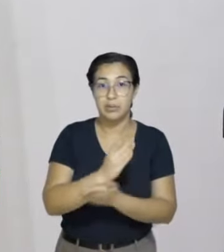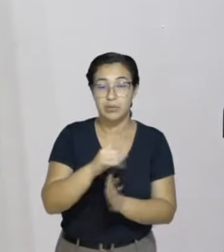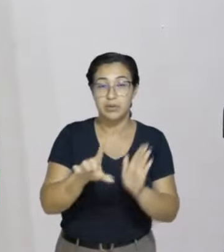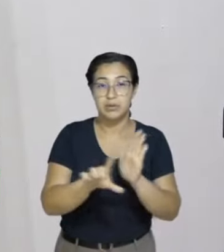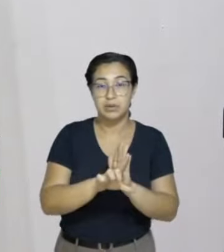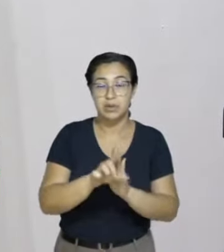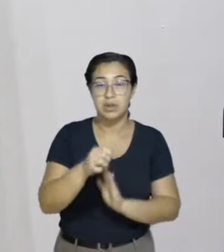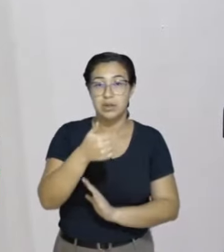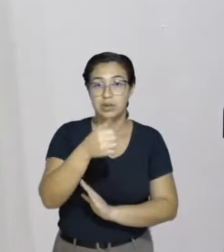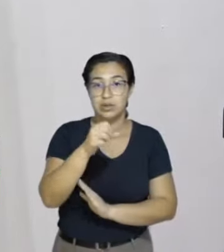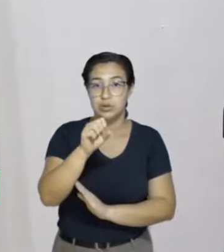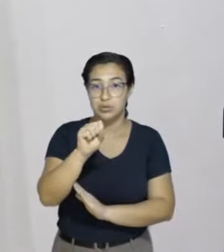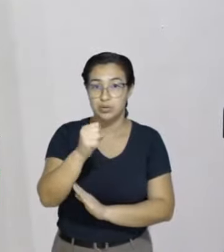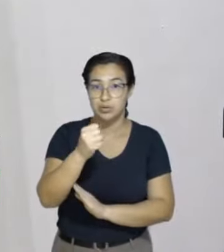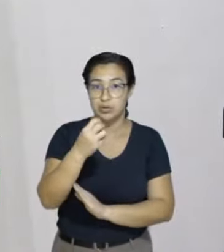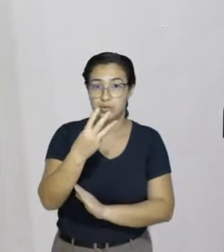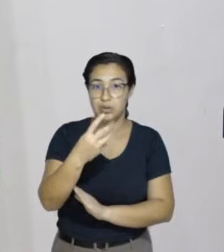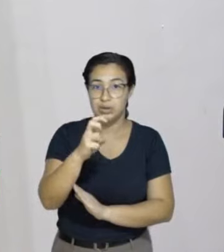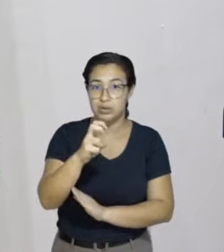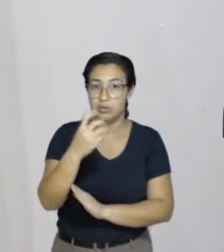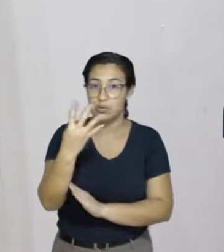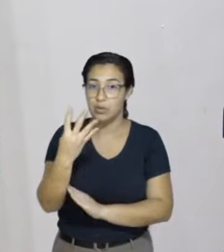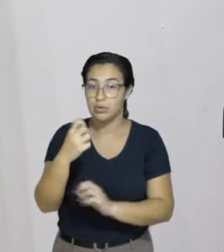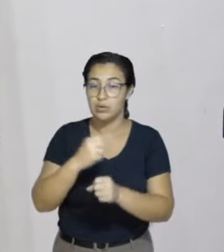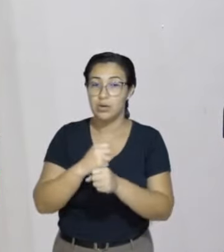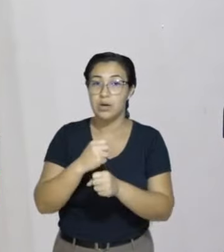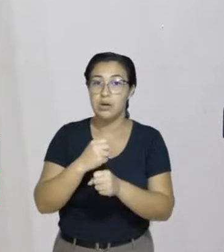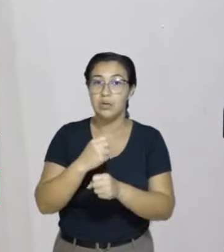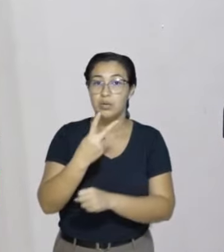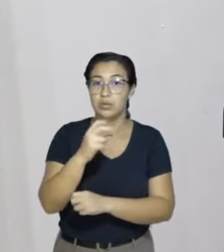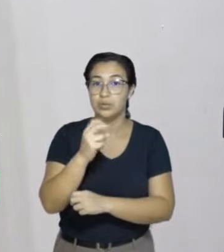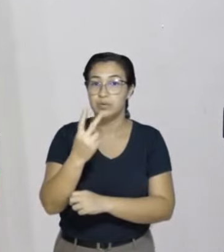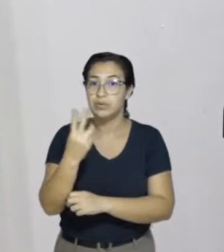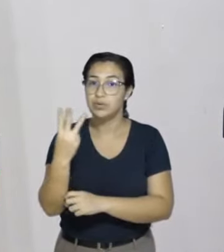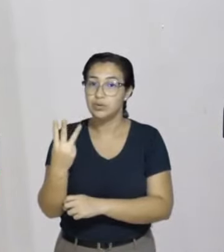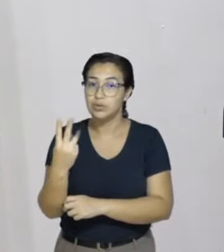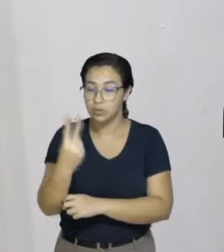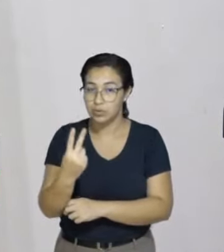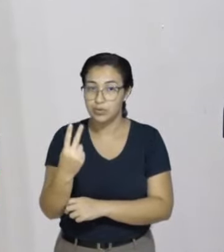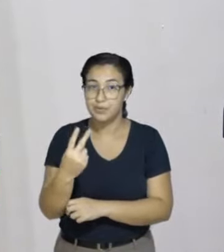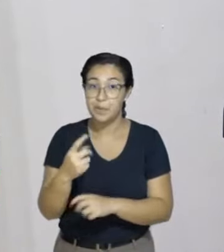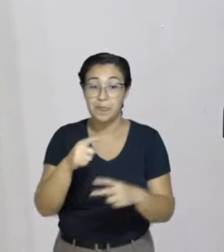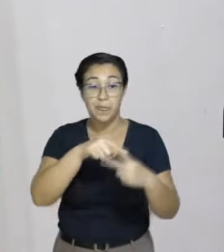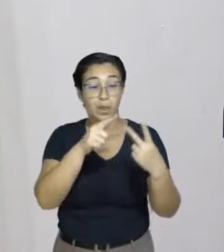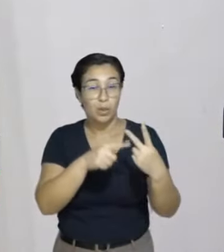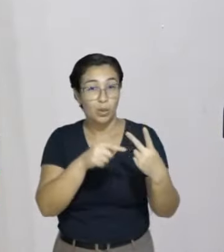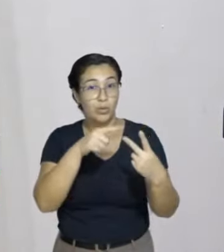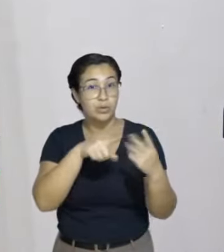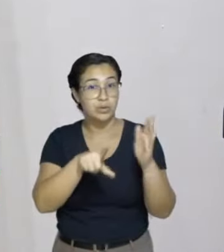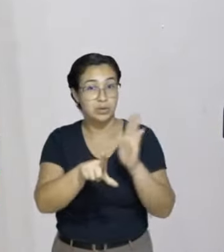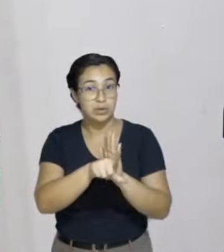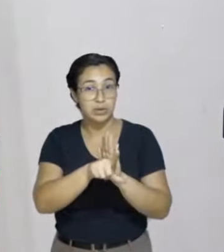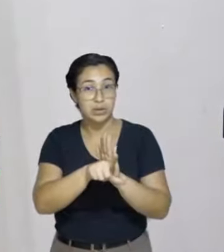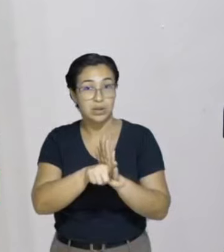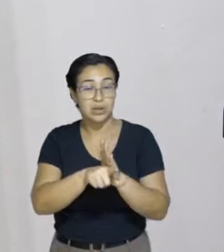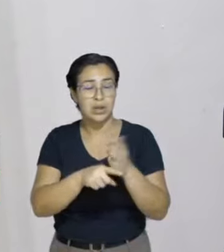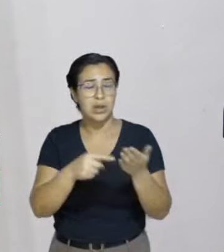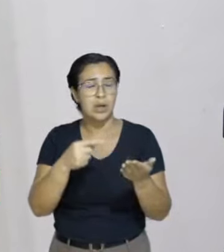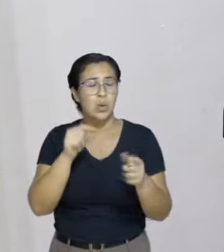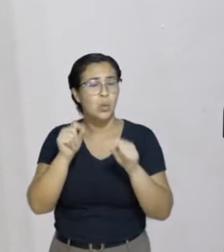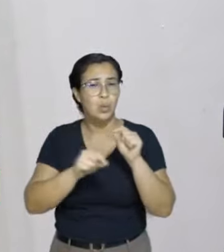18.354, em 2022. As duas legislações estabelecem que a rede pública de educação básica